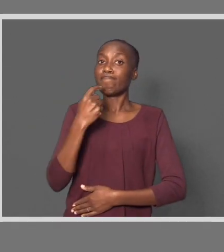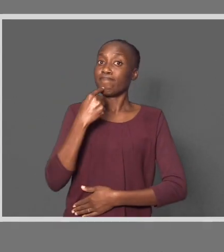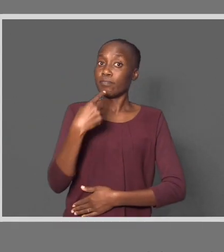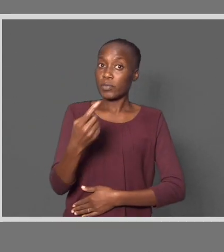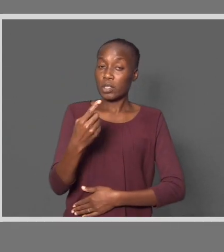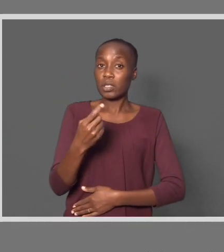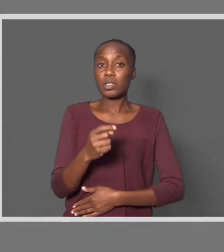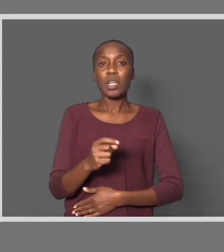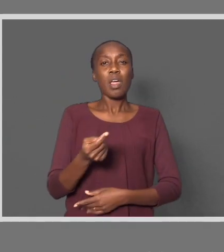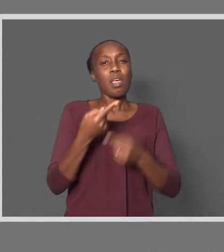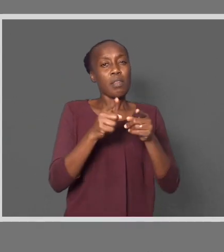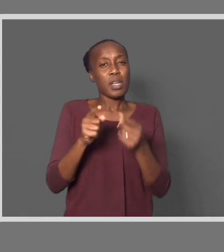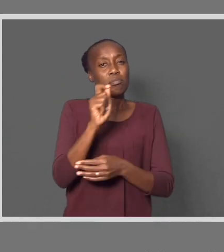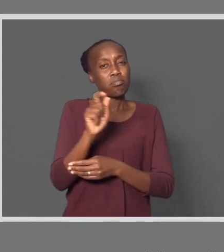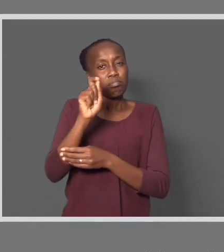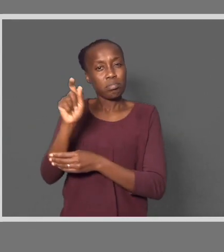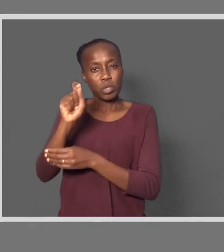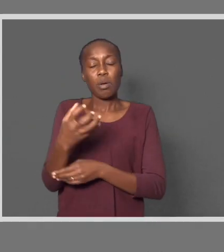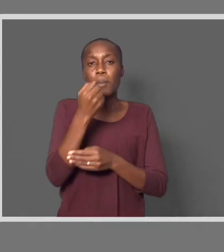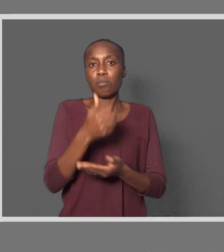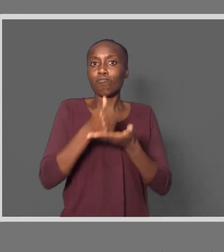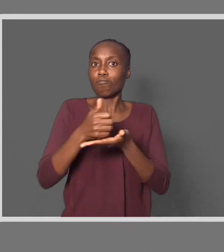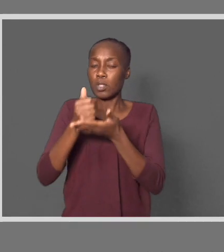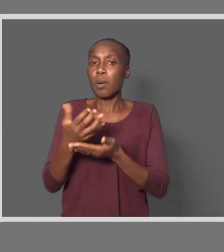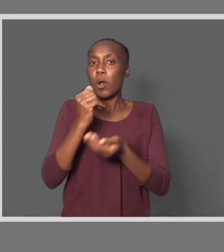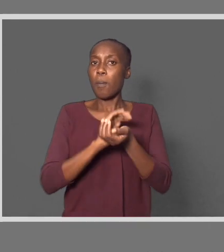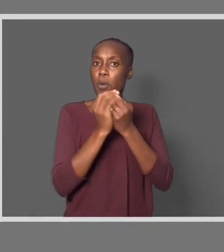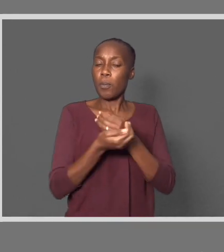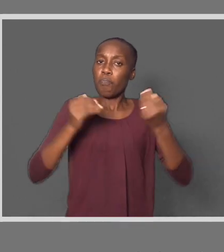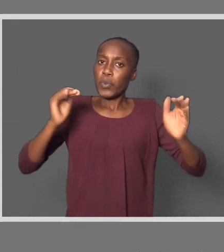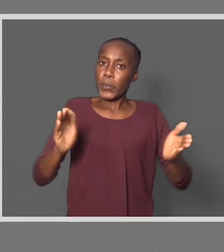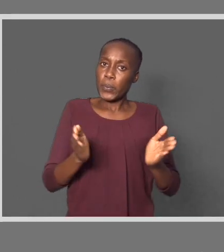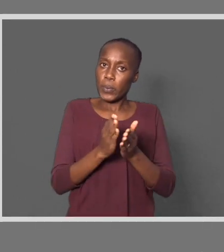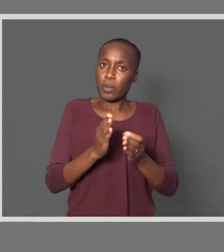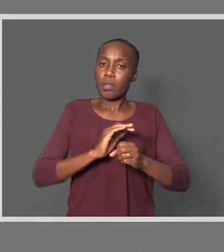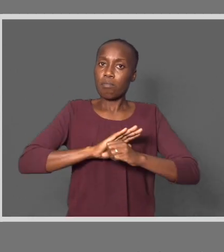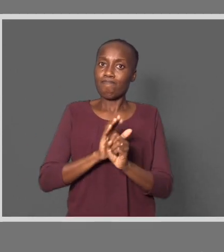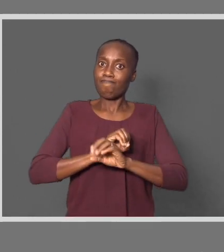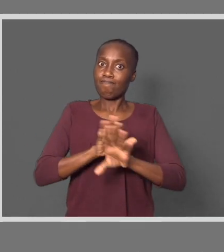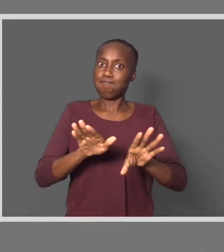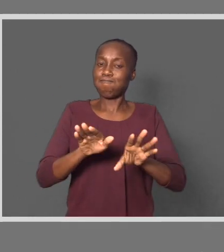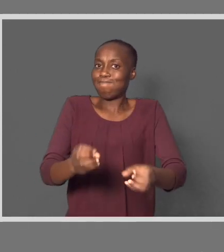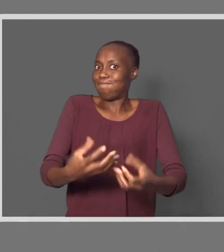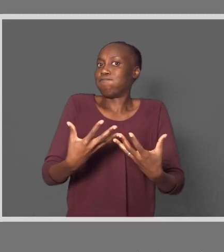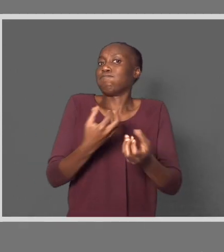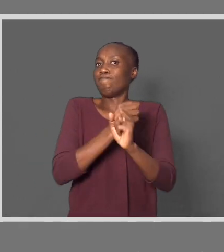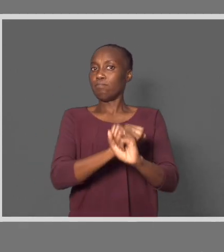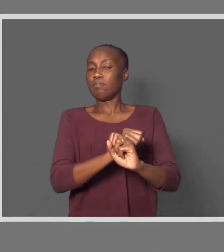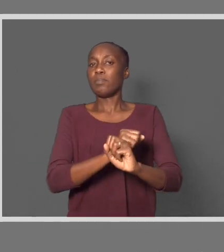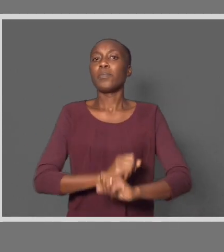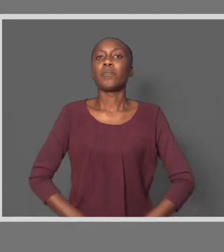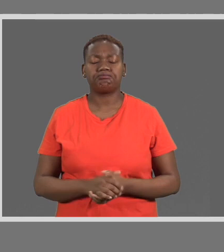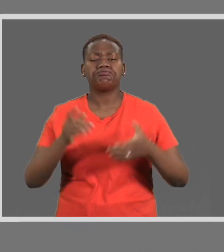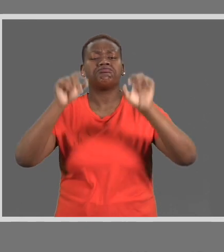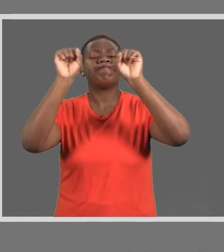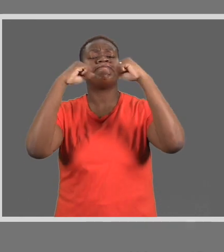como queria mencionar no dono do corangose para se proteger e reduzir o nível de contaminação em relação a Covid